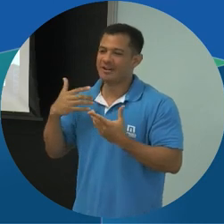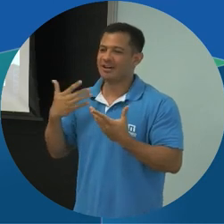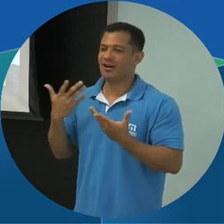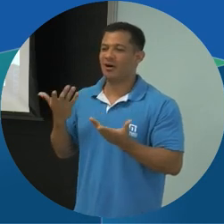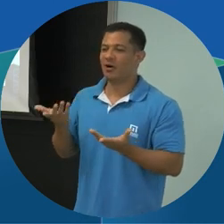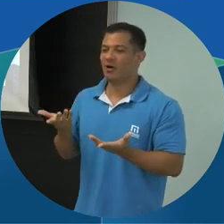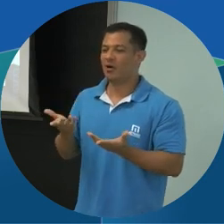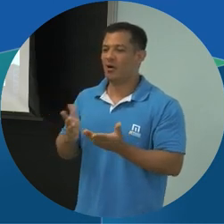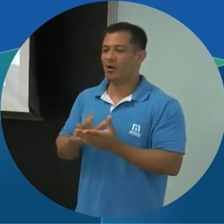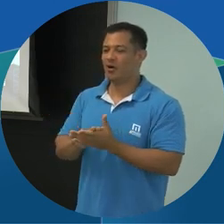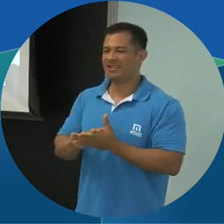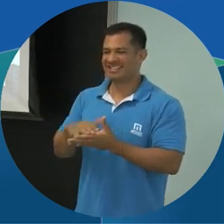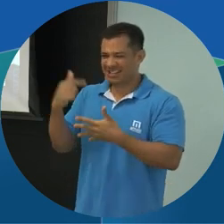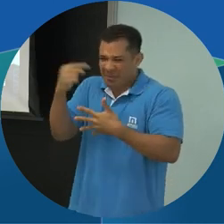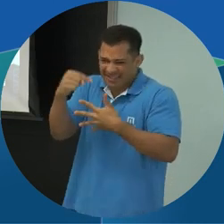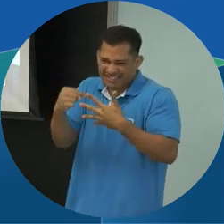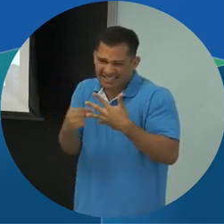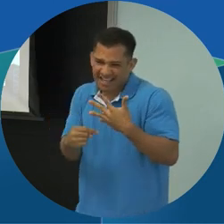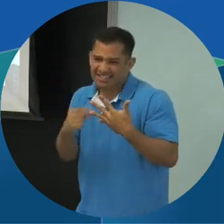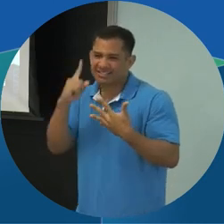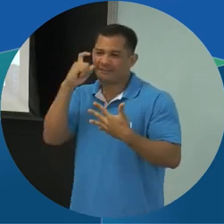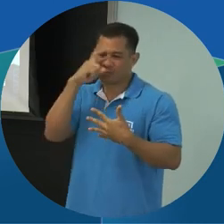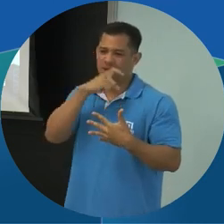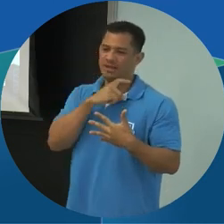uma série de